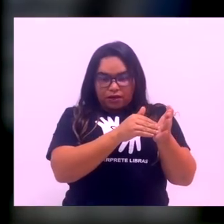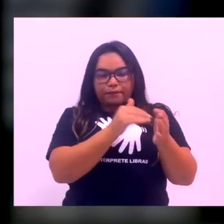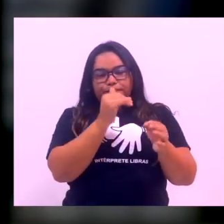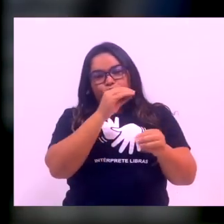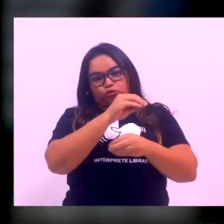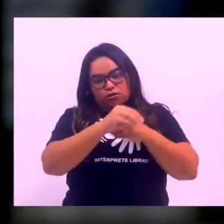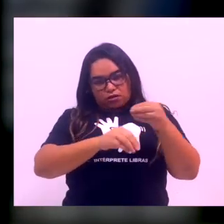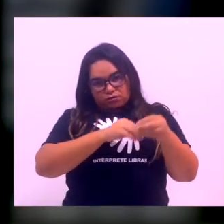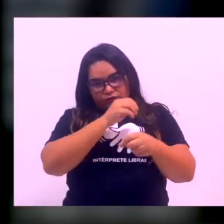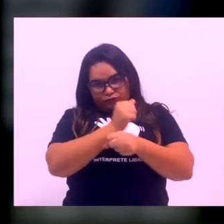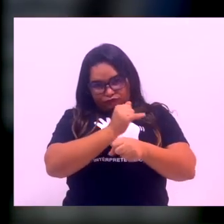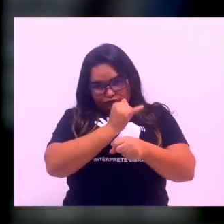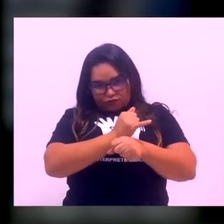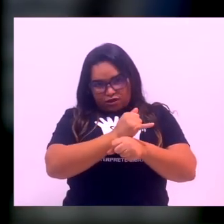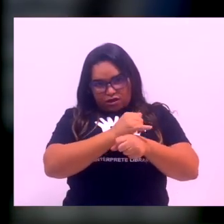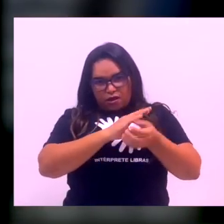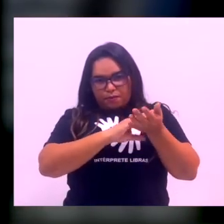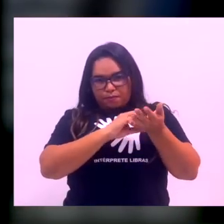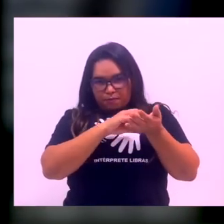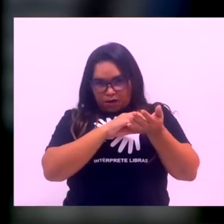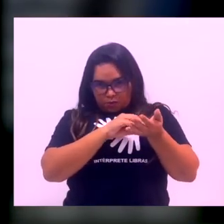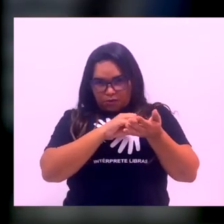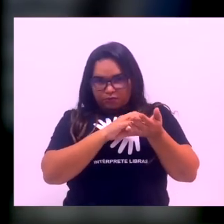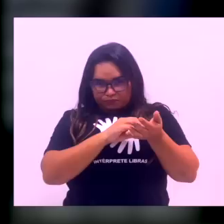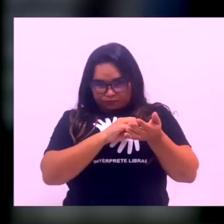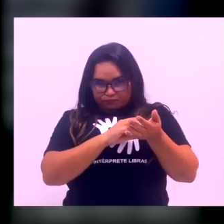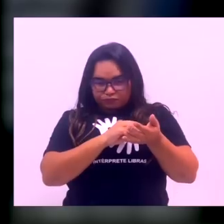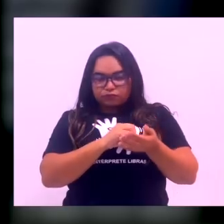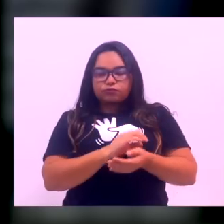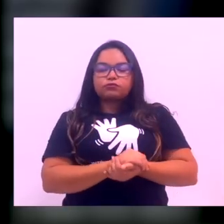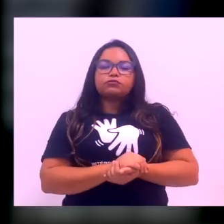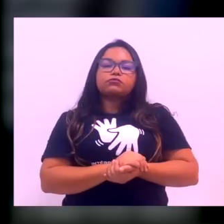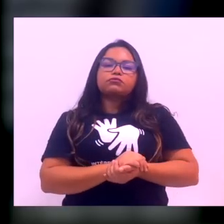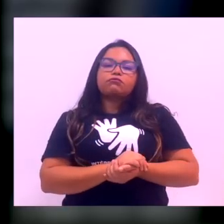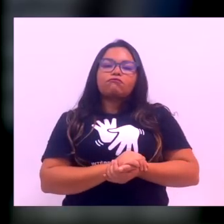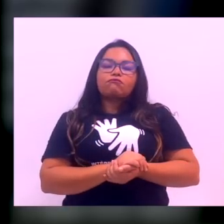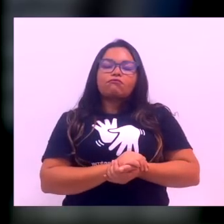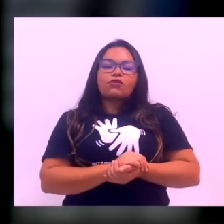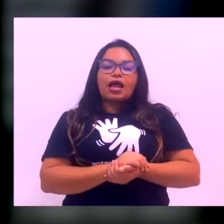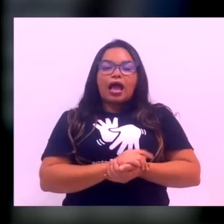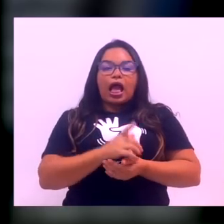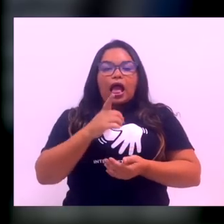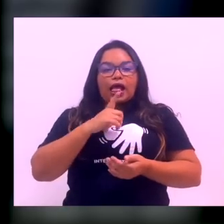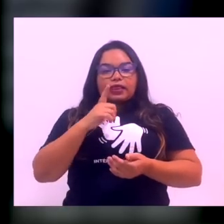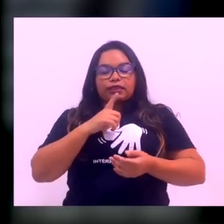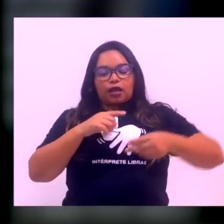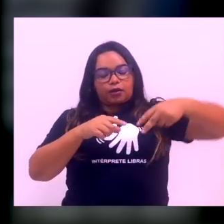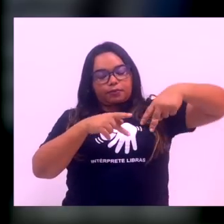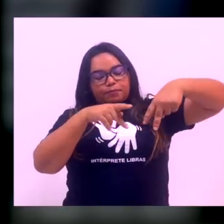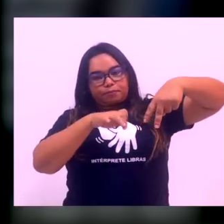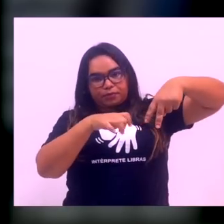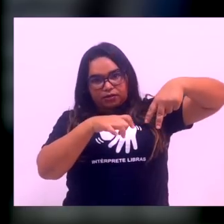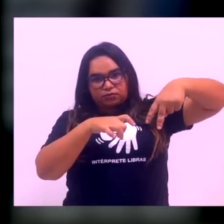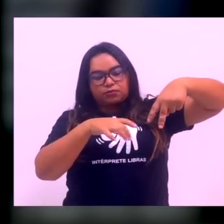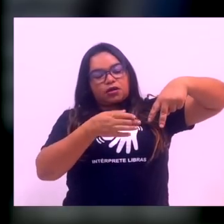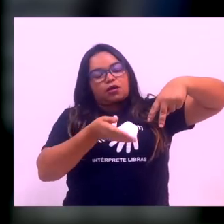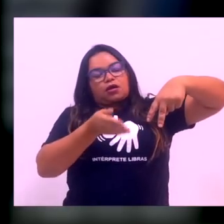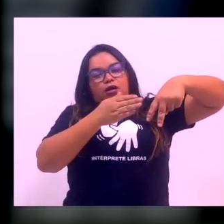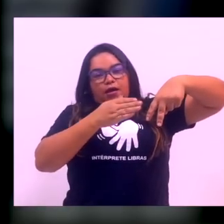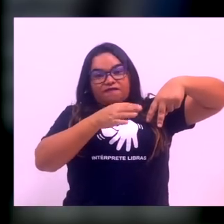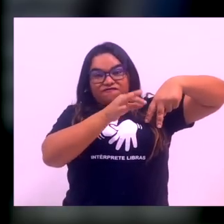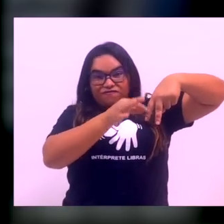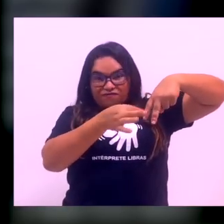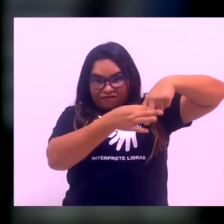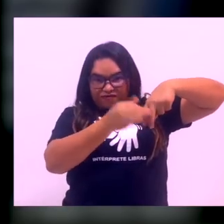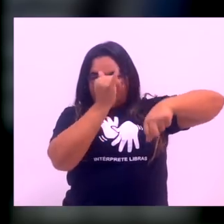quando você atinge os pés, que são de ferro, e as pernas de barro, e os pés de ferro,